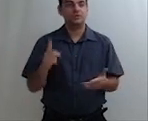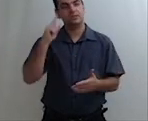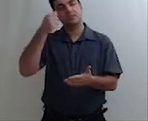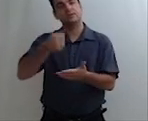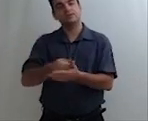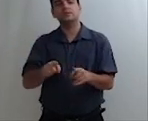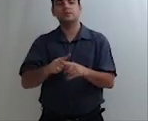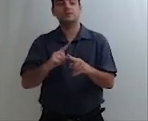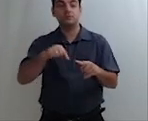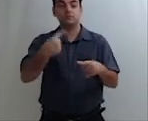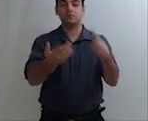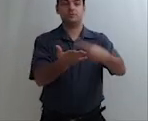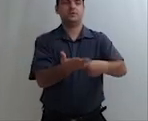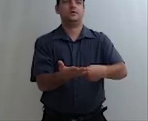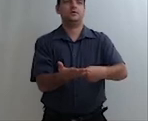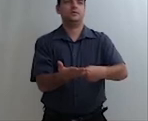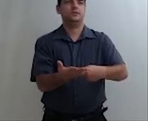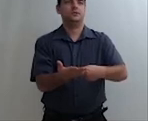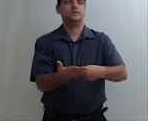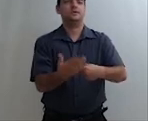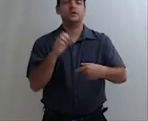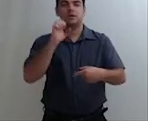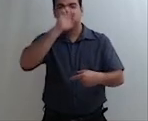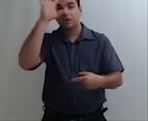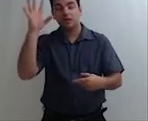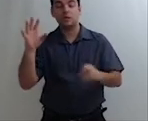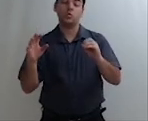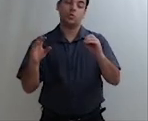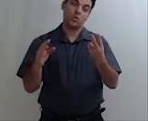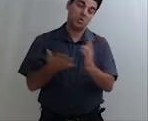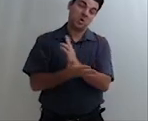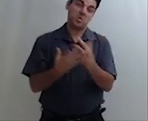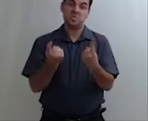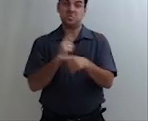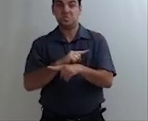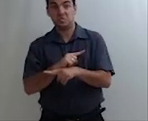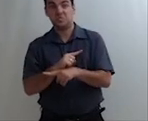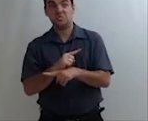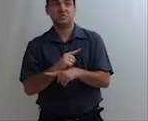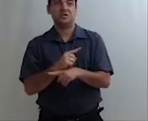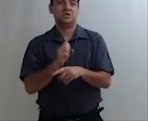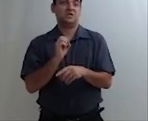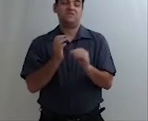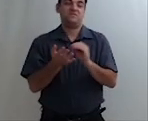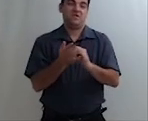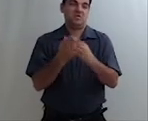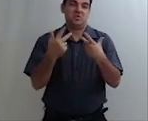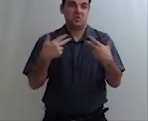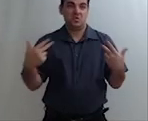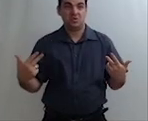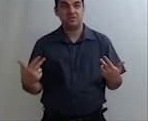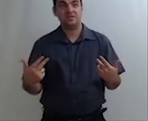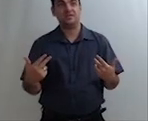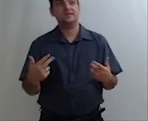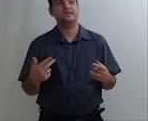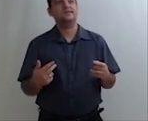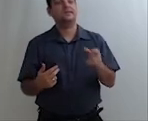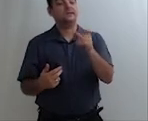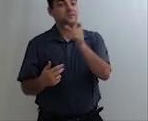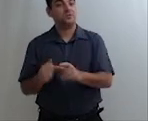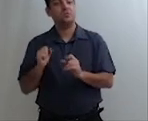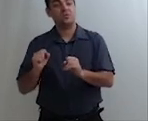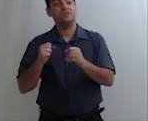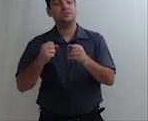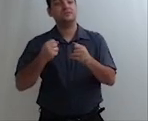acordo que conté obscuridade ou contradição ou que tem omitido ponto sobre o Qual deveria o órgão judicante pronunciar-se dão enseja